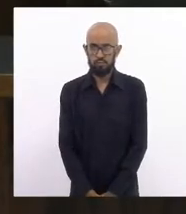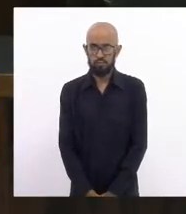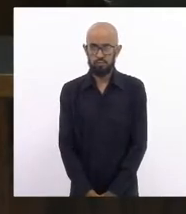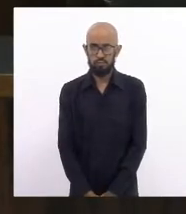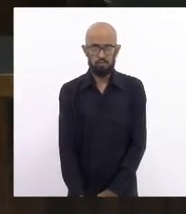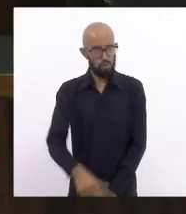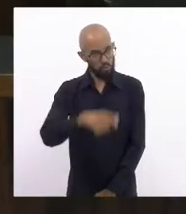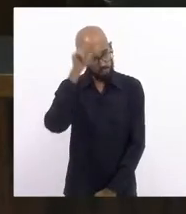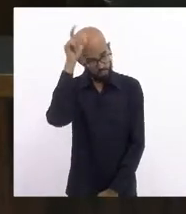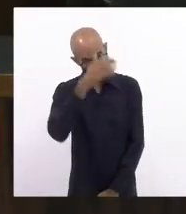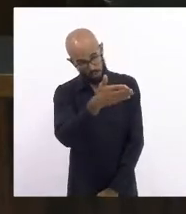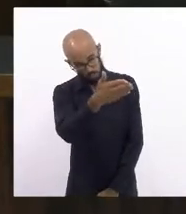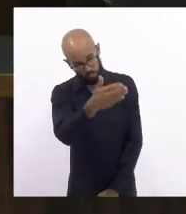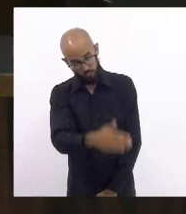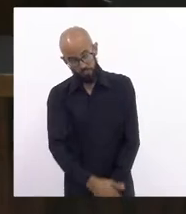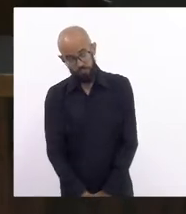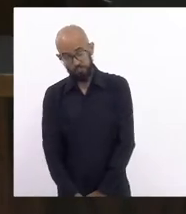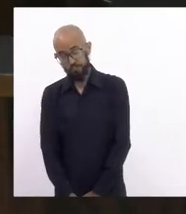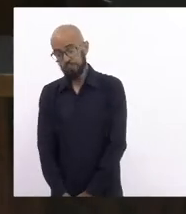Deputado Luiz Paulo.